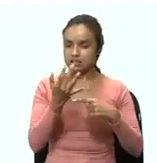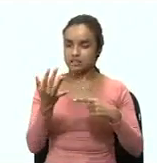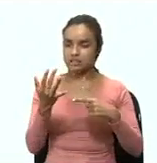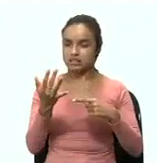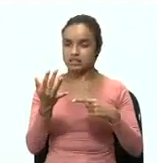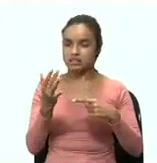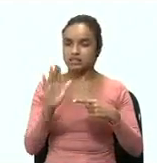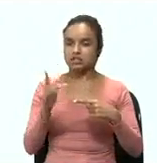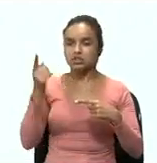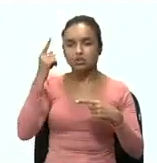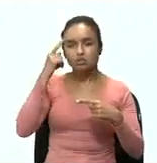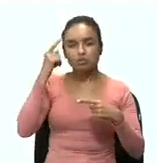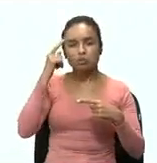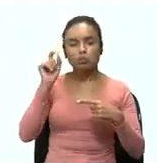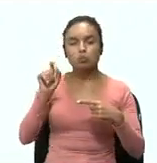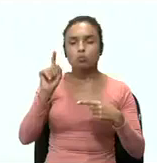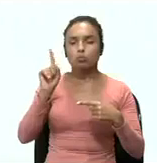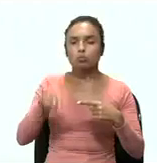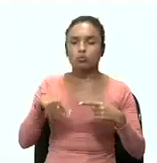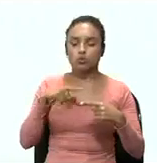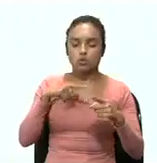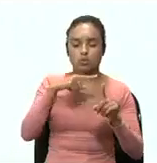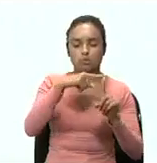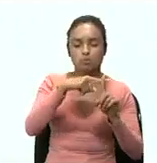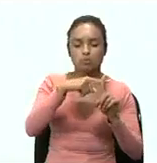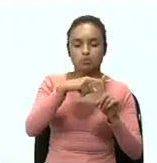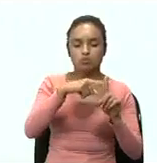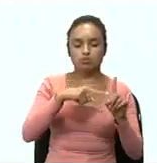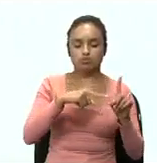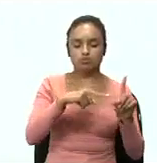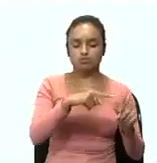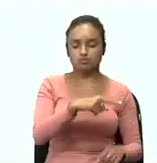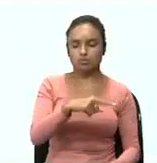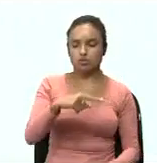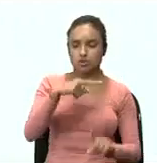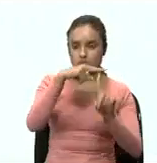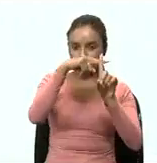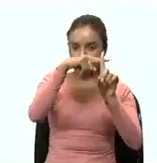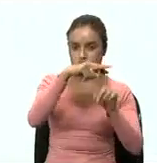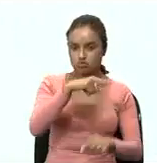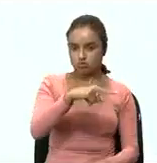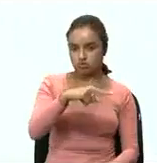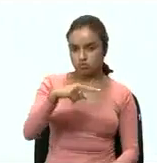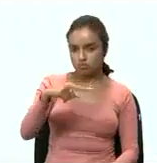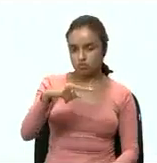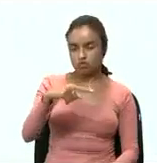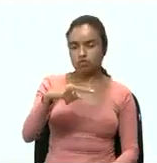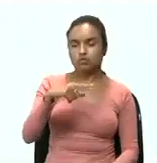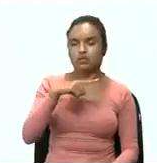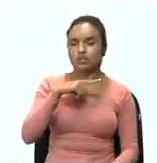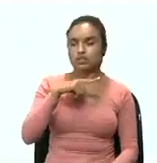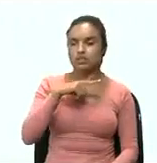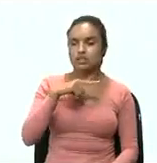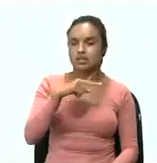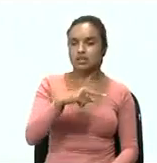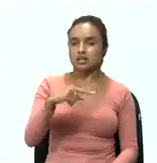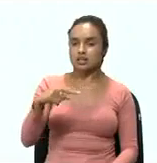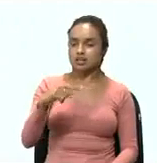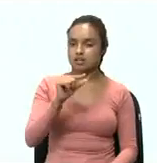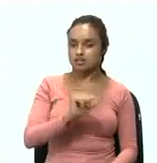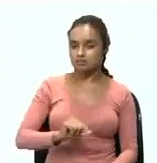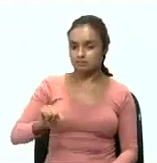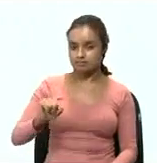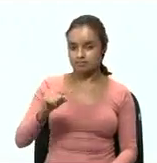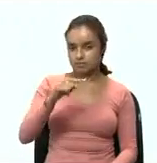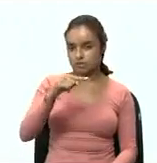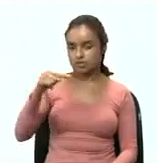aqui você já pode pensar, né? Positivo com negativo, negativo. Eu vou deixar, então, o